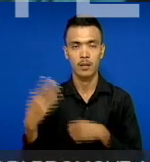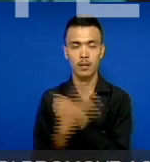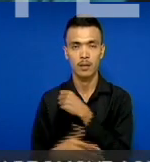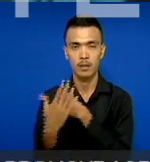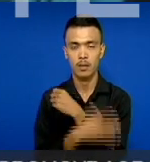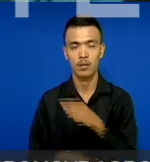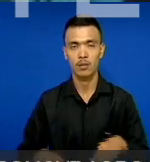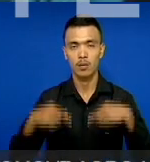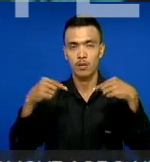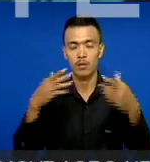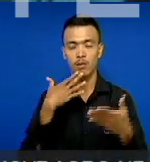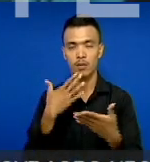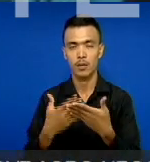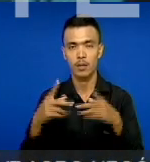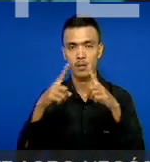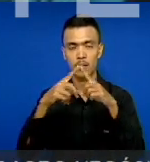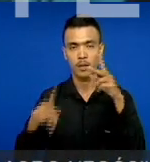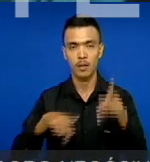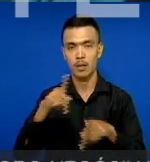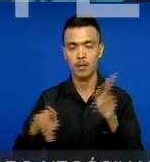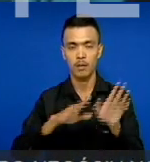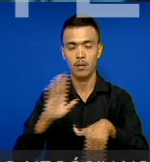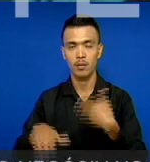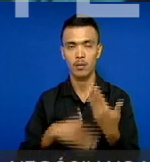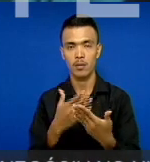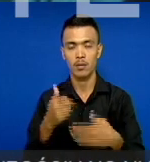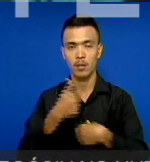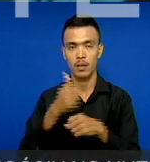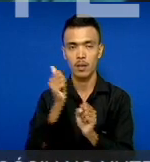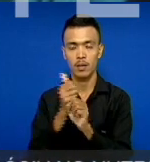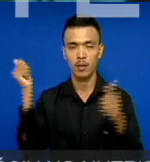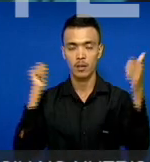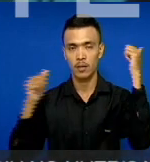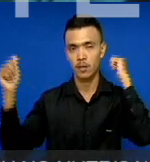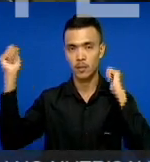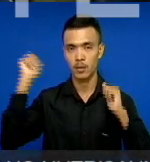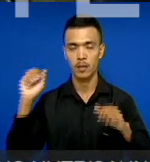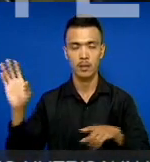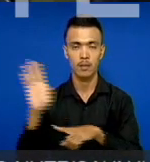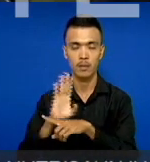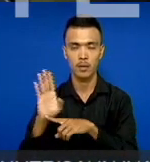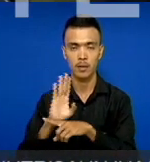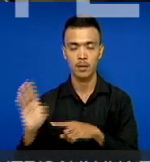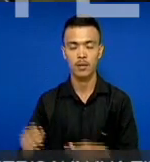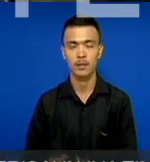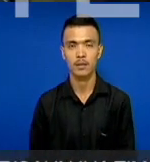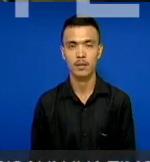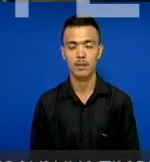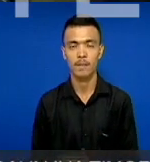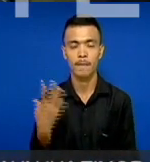ite desideram hoto tu atual atividades pa buka mori sirania enta oin yane